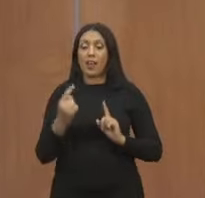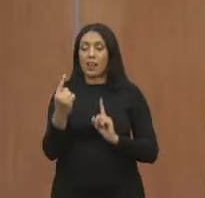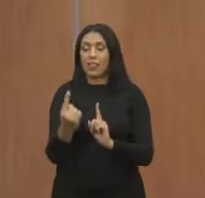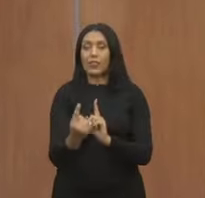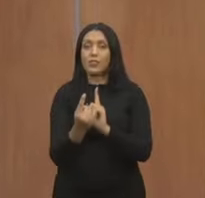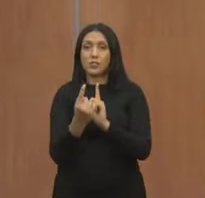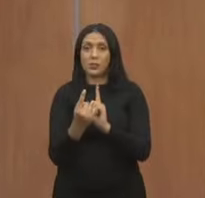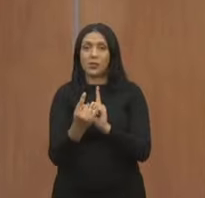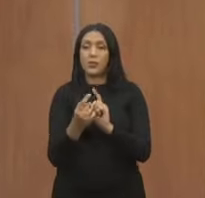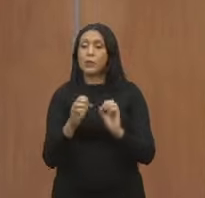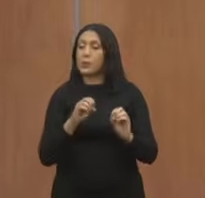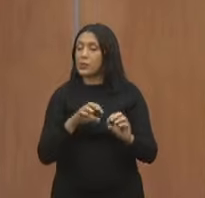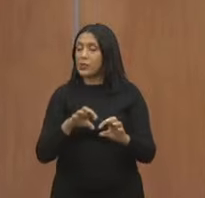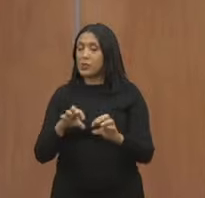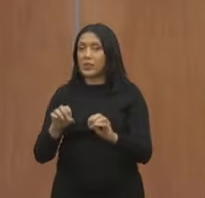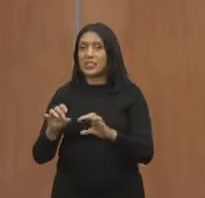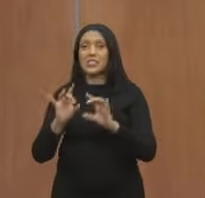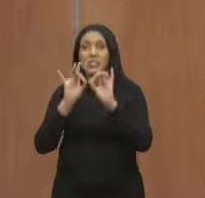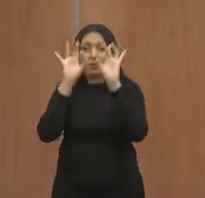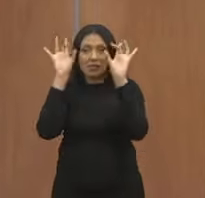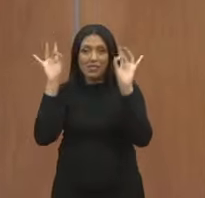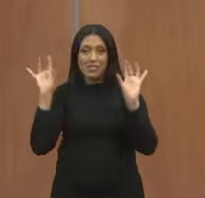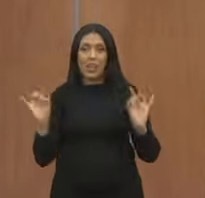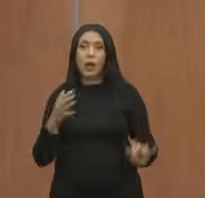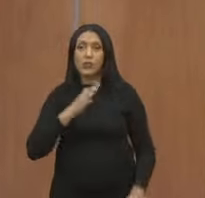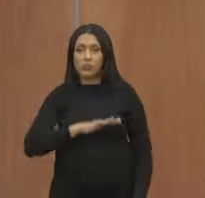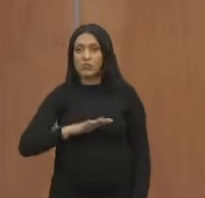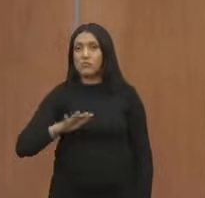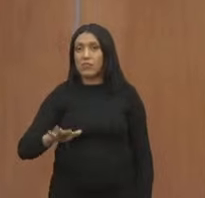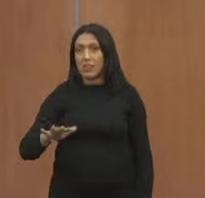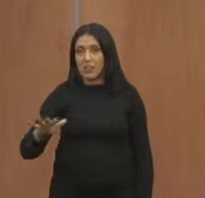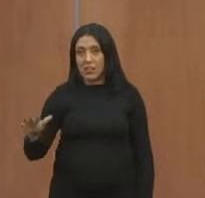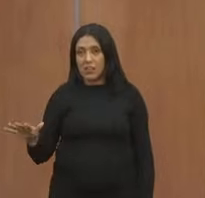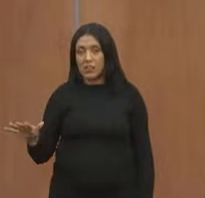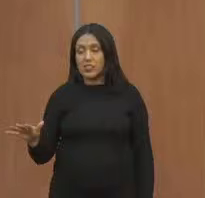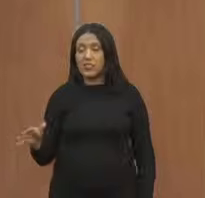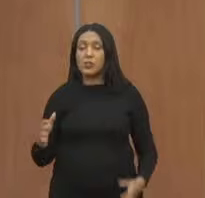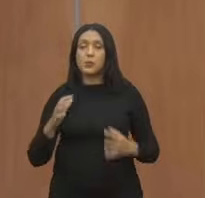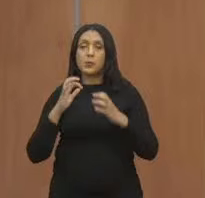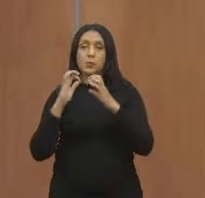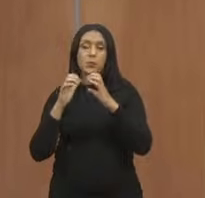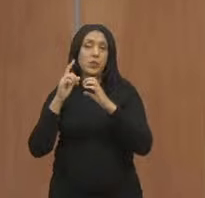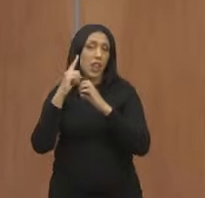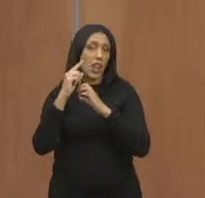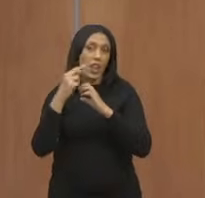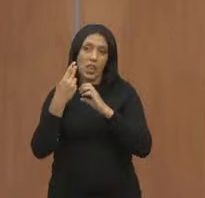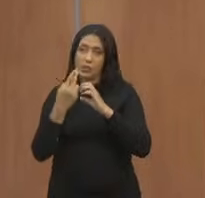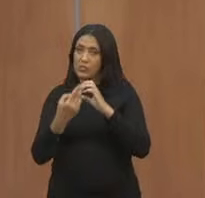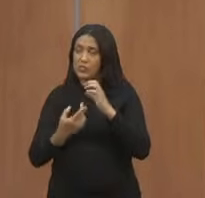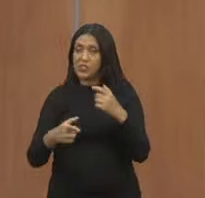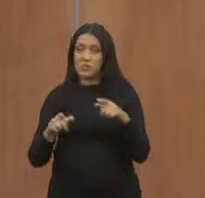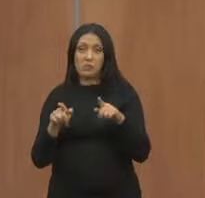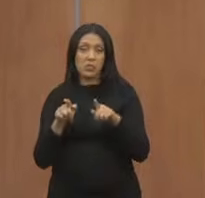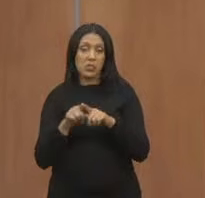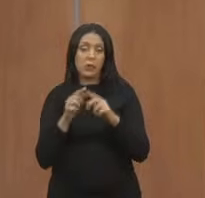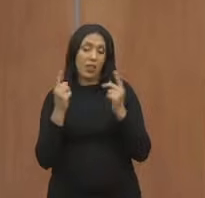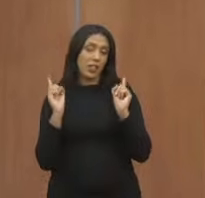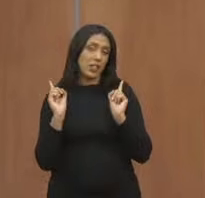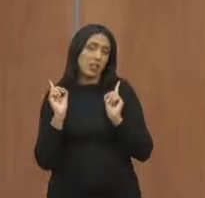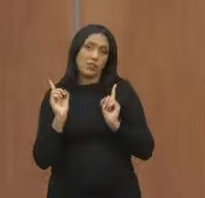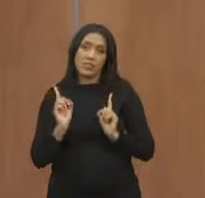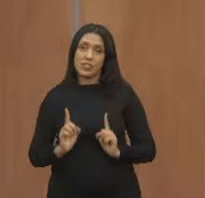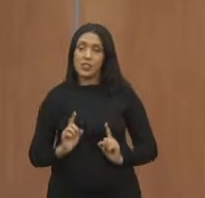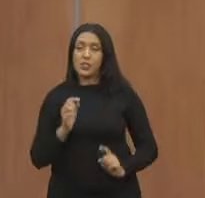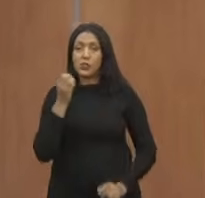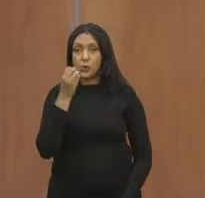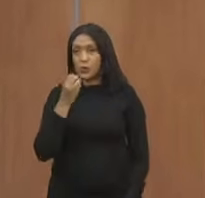AEE, algo fundamental hoje em dia para nossas crianças, sejam neurodivergentes, crianças com deficiência ou